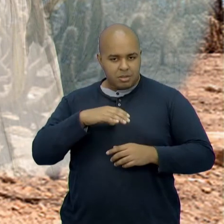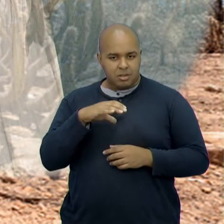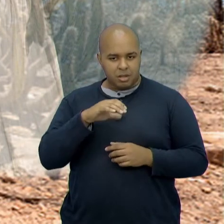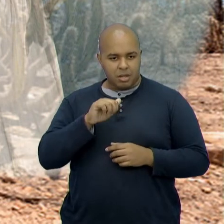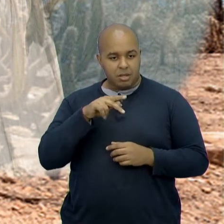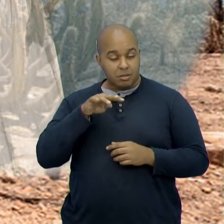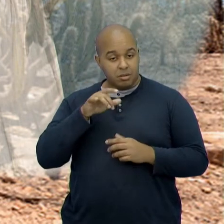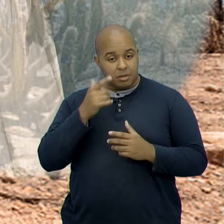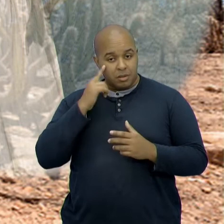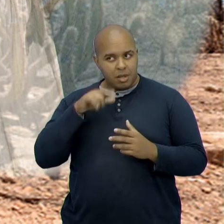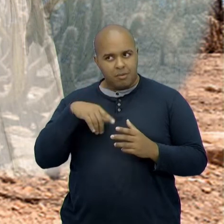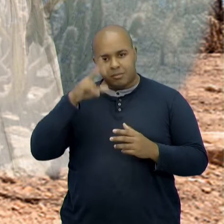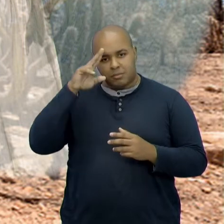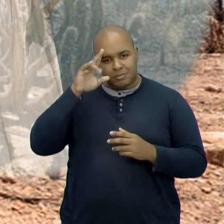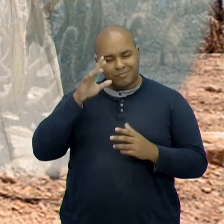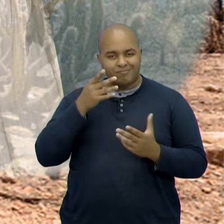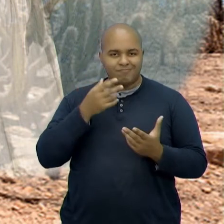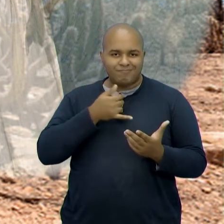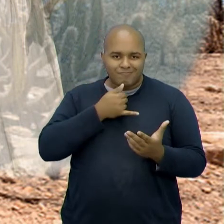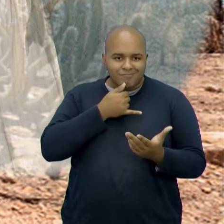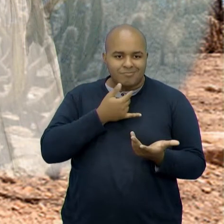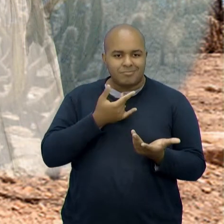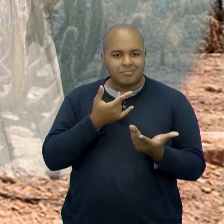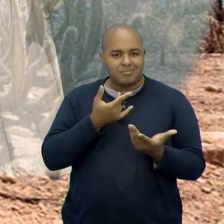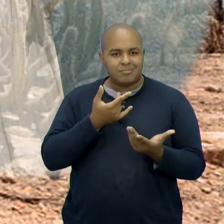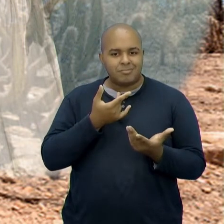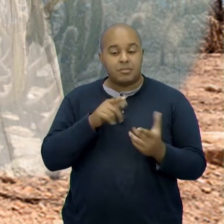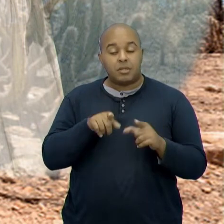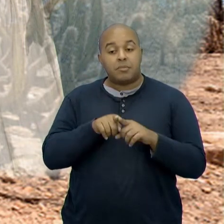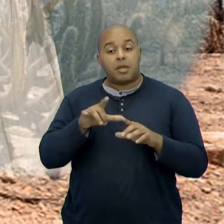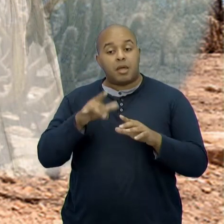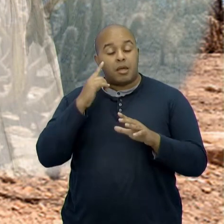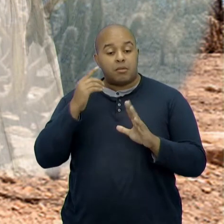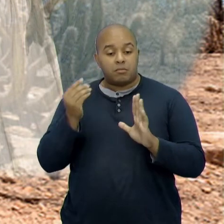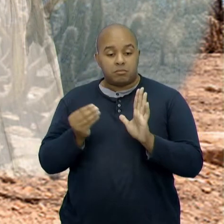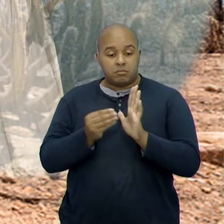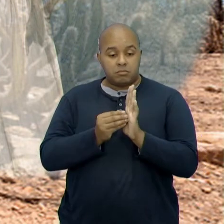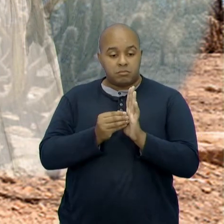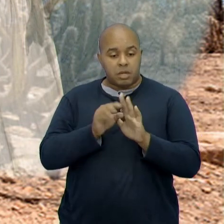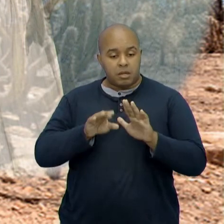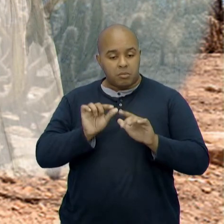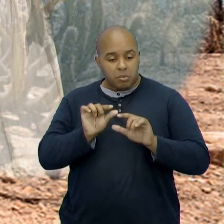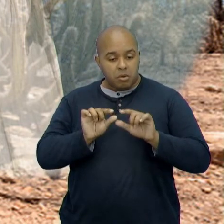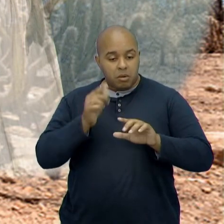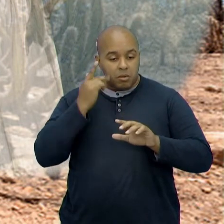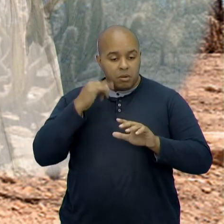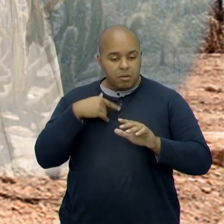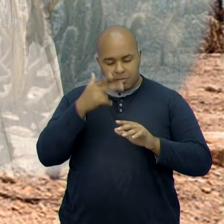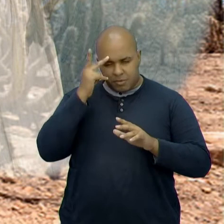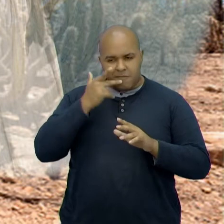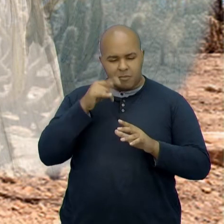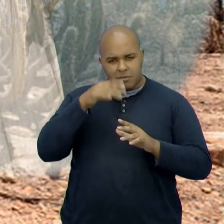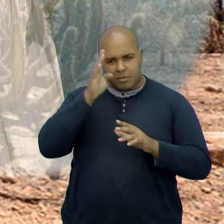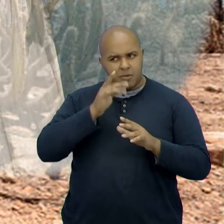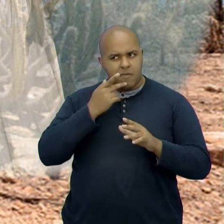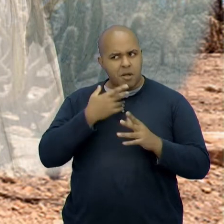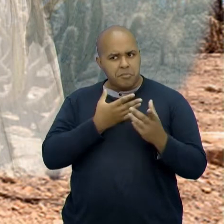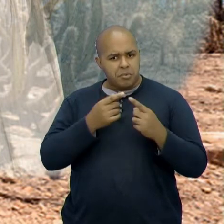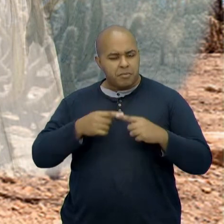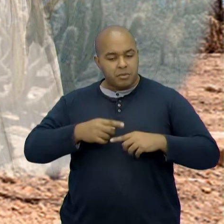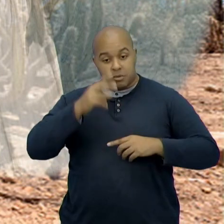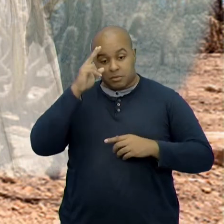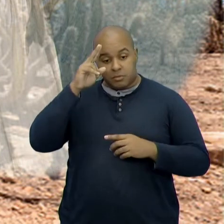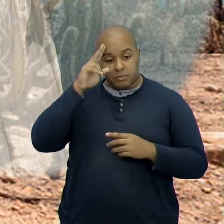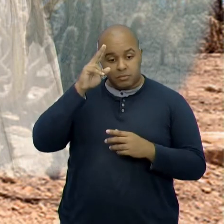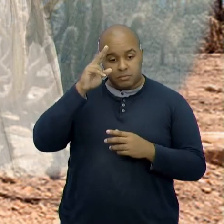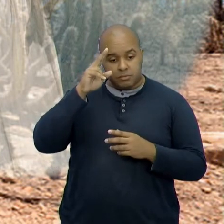Canudos. Então é uma história trágica e que é marcante e que pouco a gente vê falar, né, no Brasil. A gente vê falar muito de